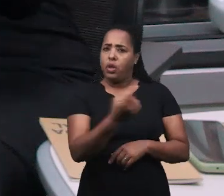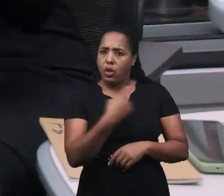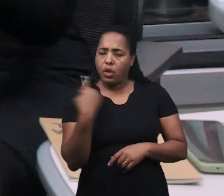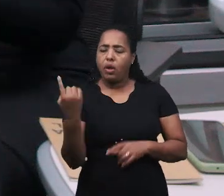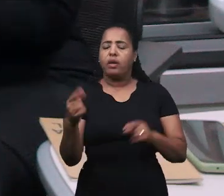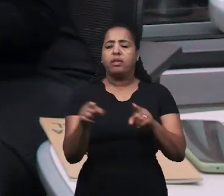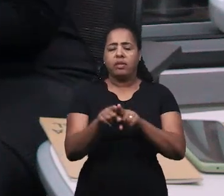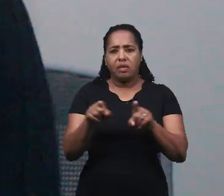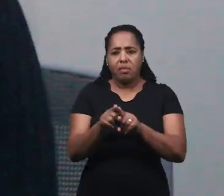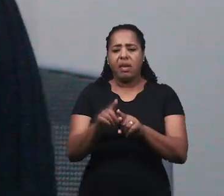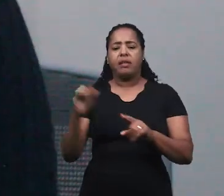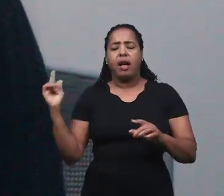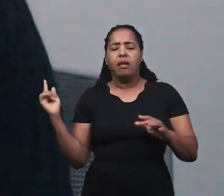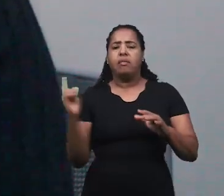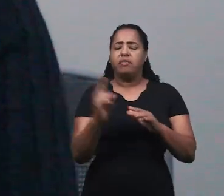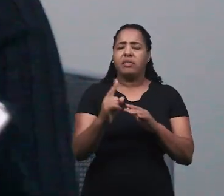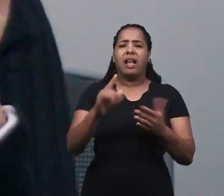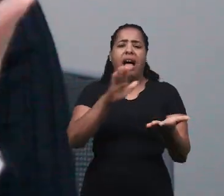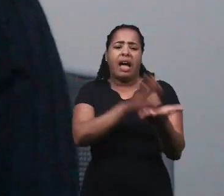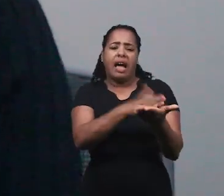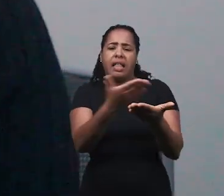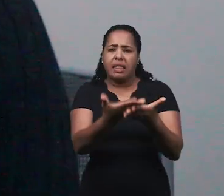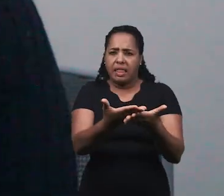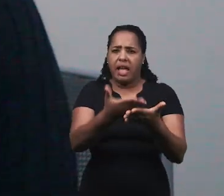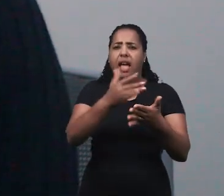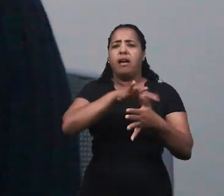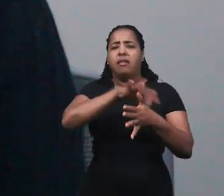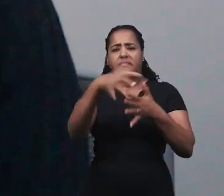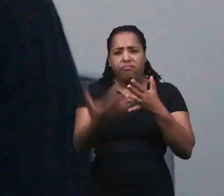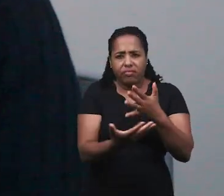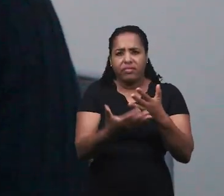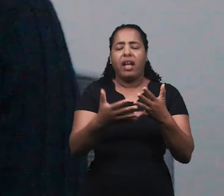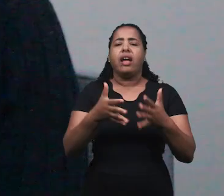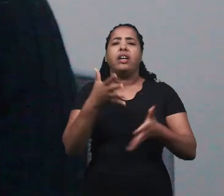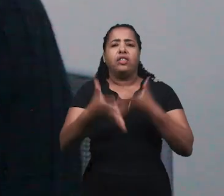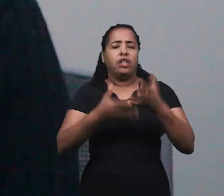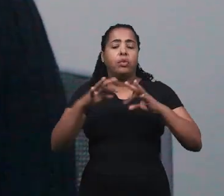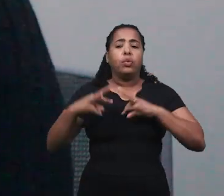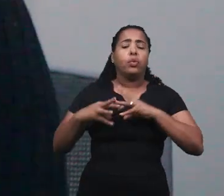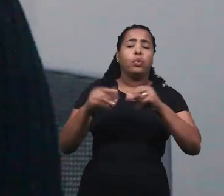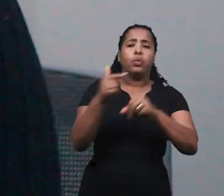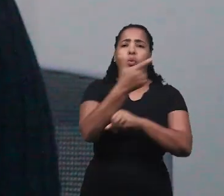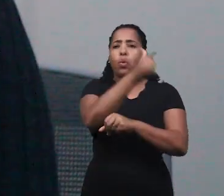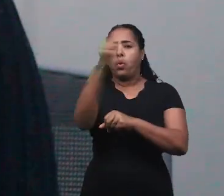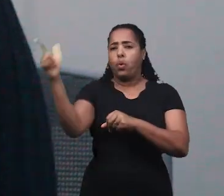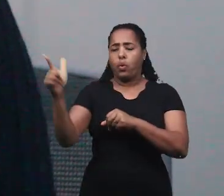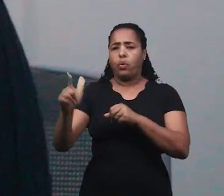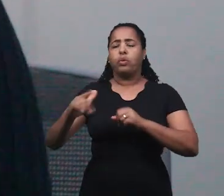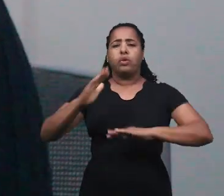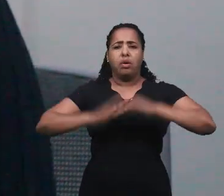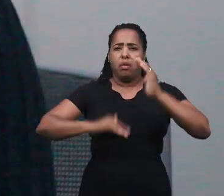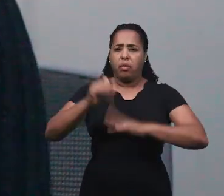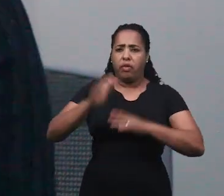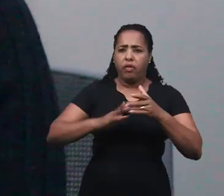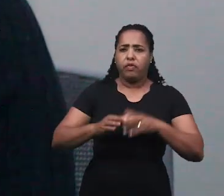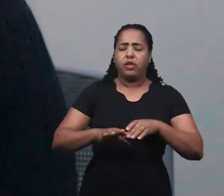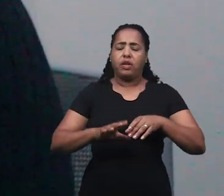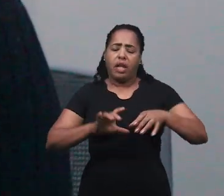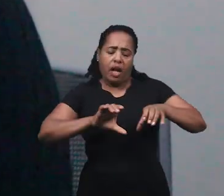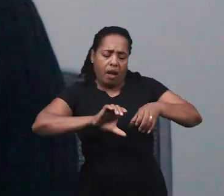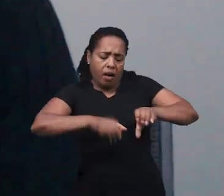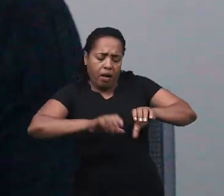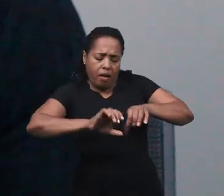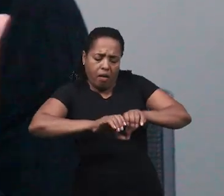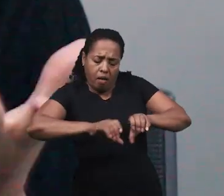os comunicadores, podem entrar ali, intérprete de Libras, todos os outros profissionais, vamos ver,